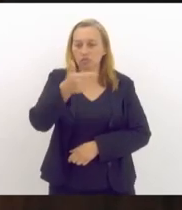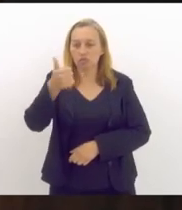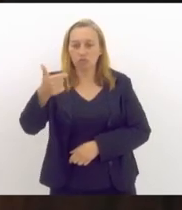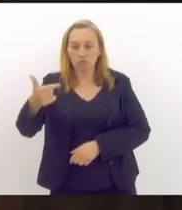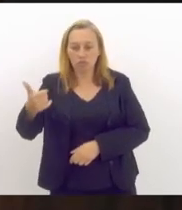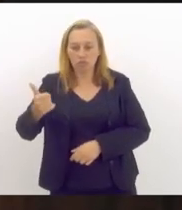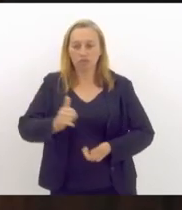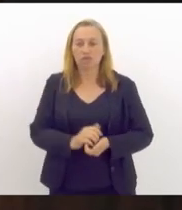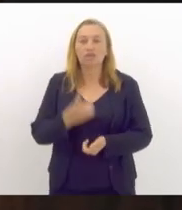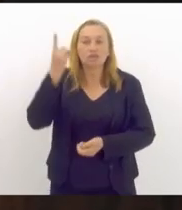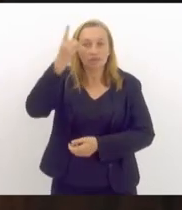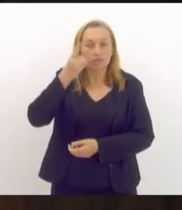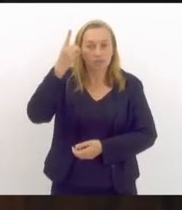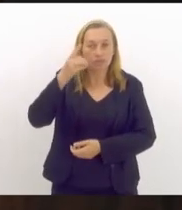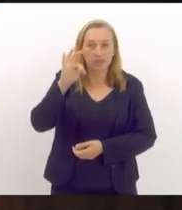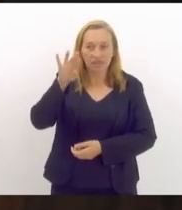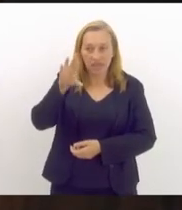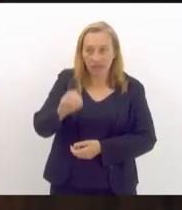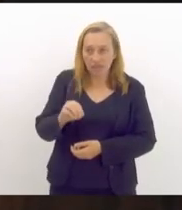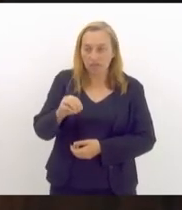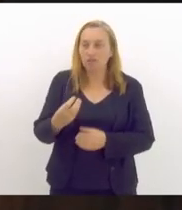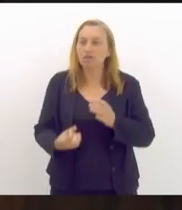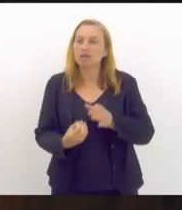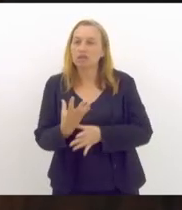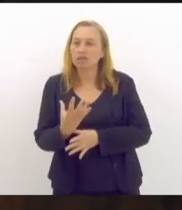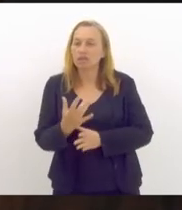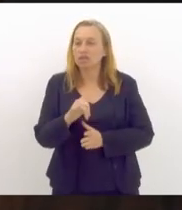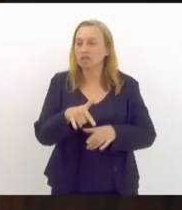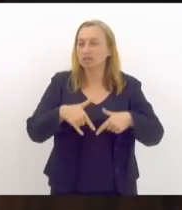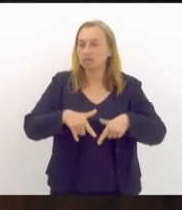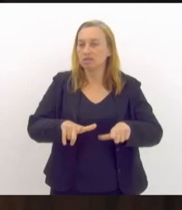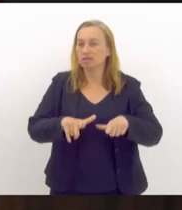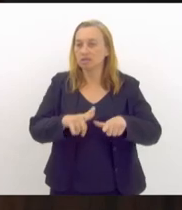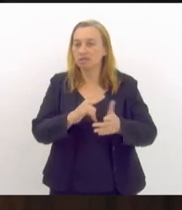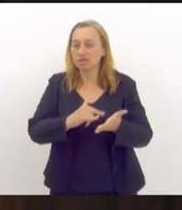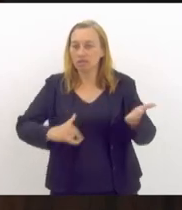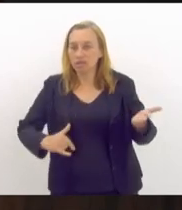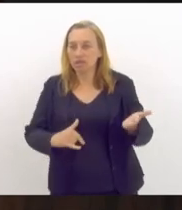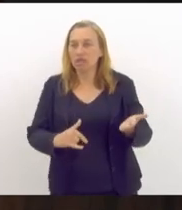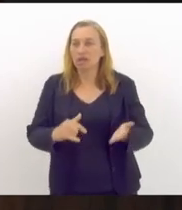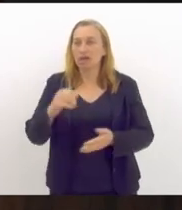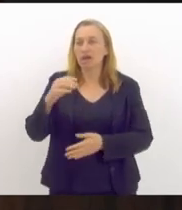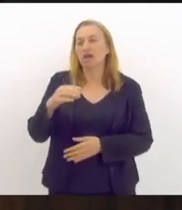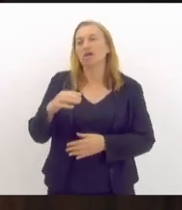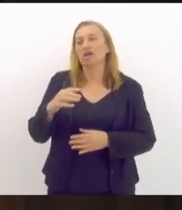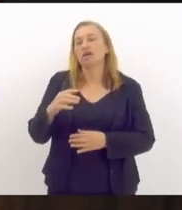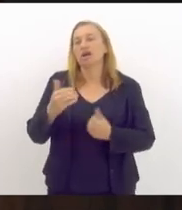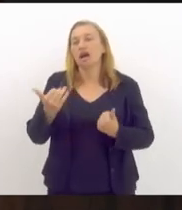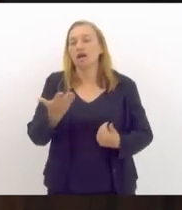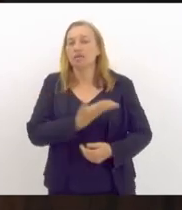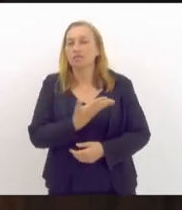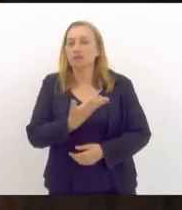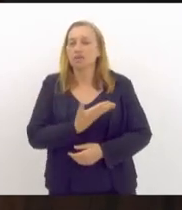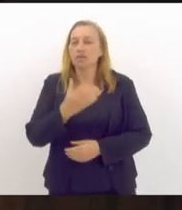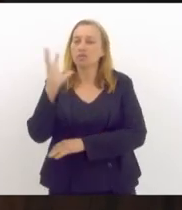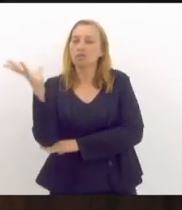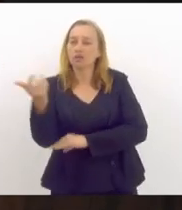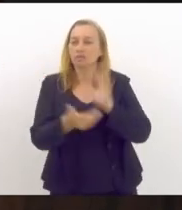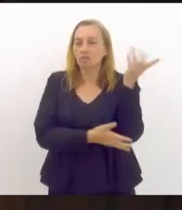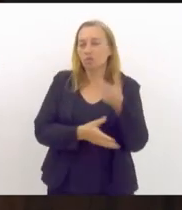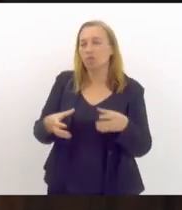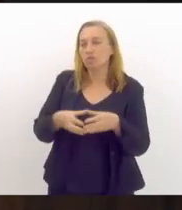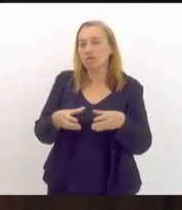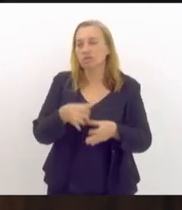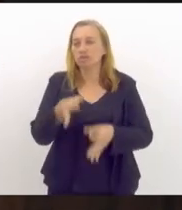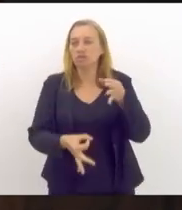de Antônio Deputado Bernardo Rossi que queria certificado parceiro ambiental no âmbito do Estado do Rio de Janeiro das comissões de condições de Justiça